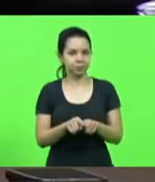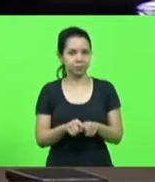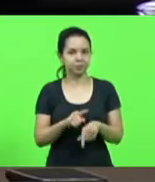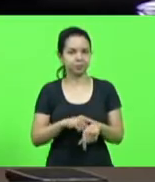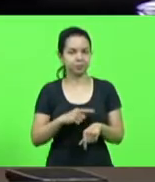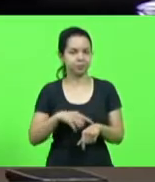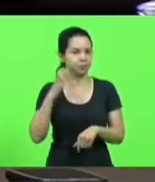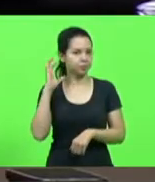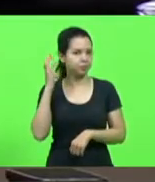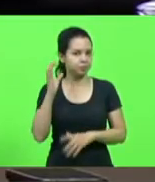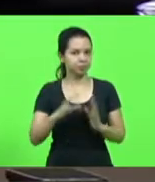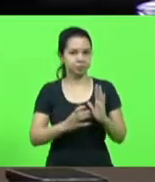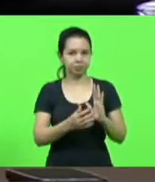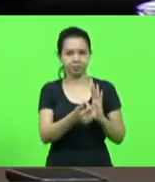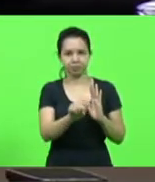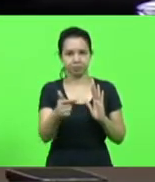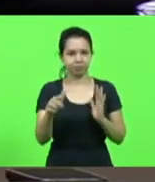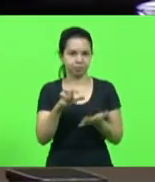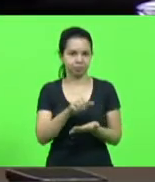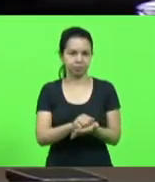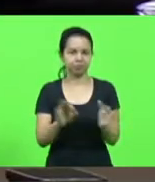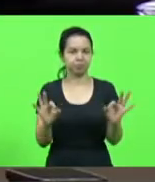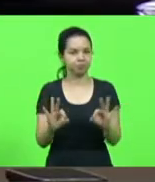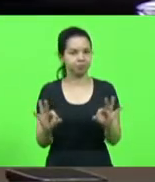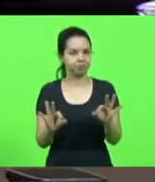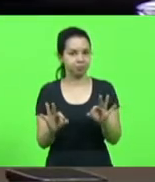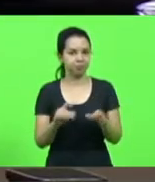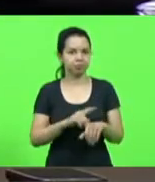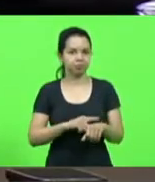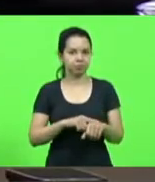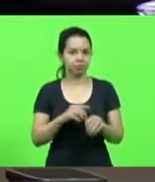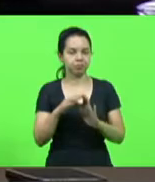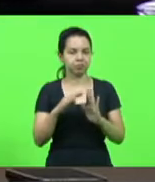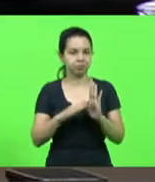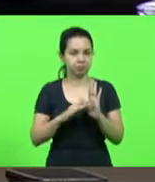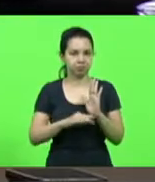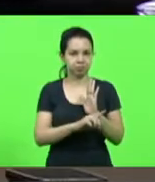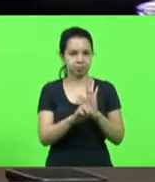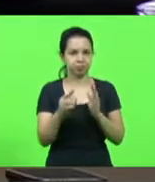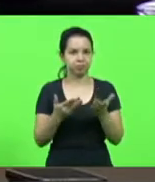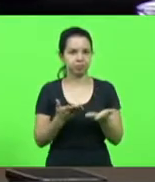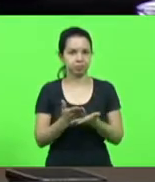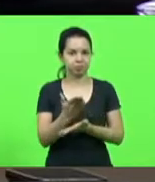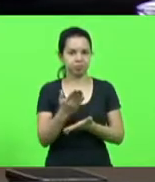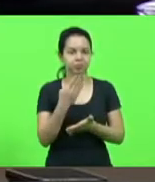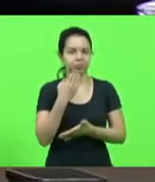horário destinado aos partidos inscritos. Como ordem do dia, foram aprovados os pedidos de informação